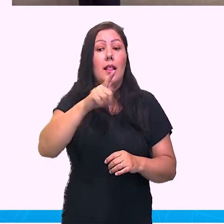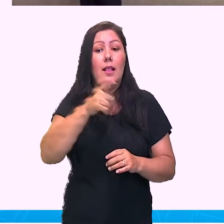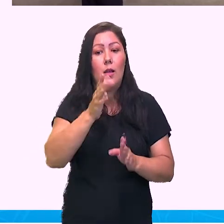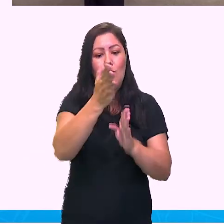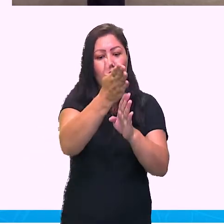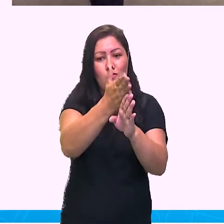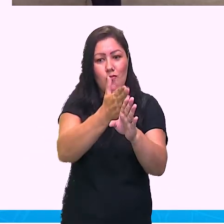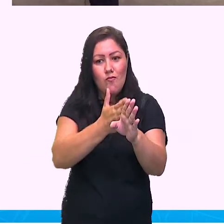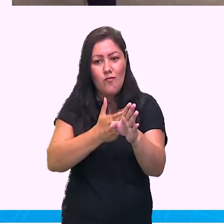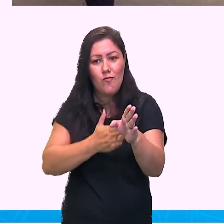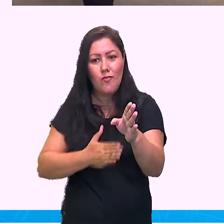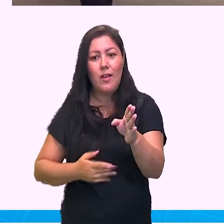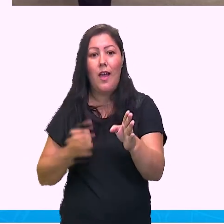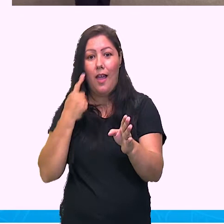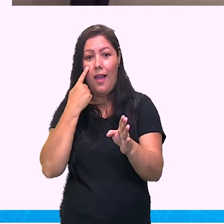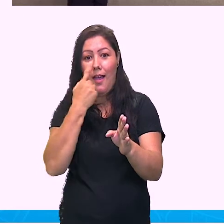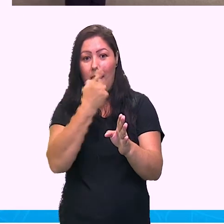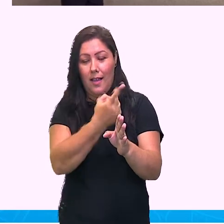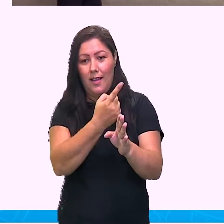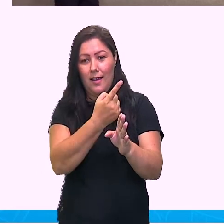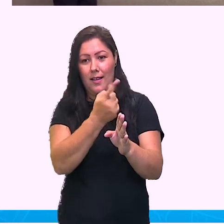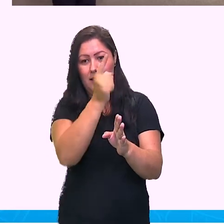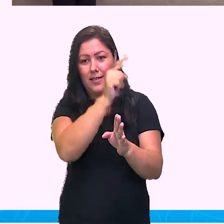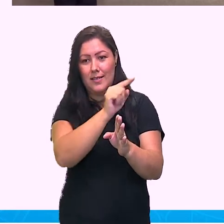e com o Chile.